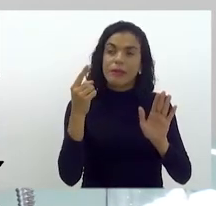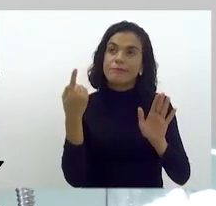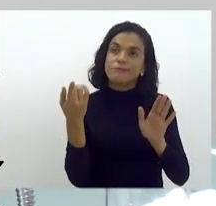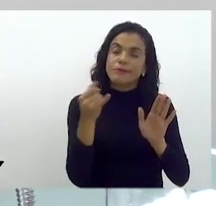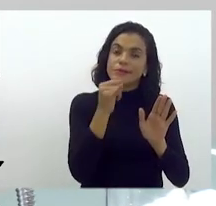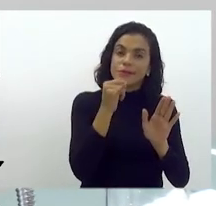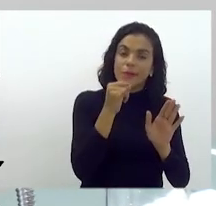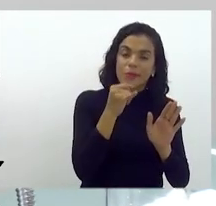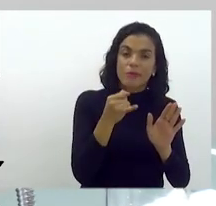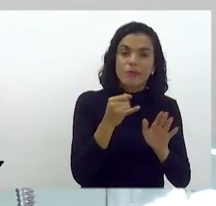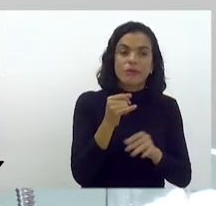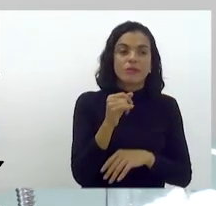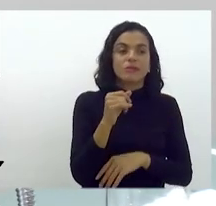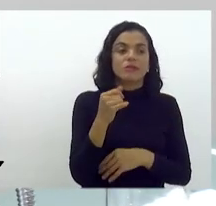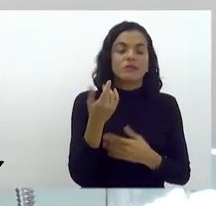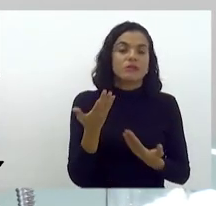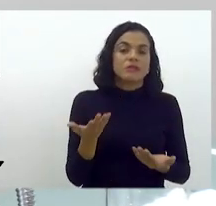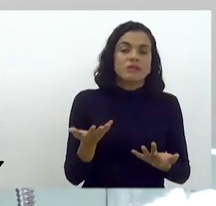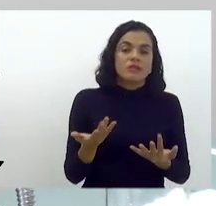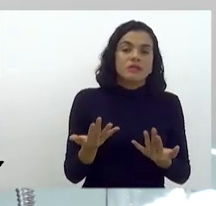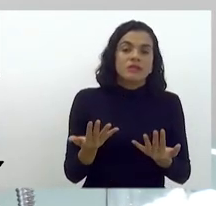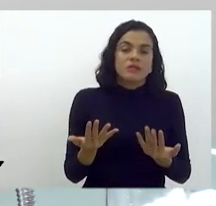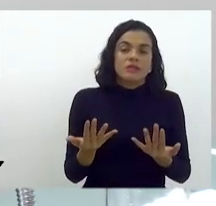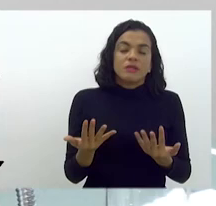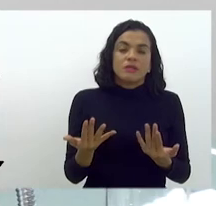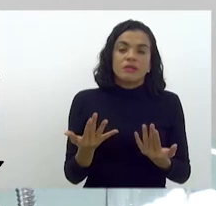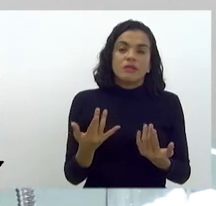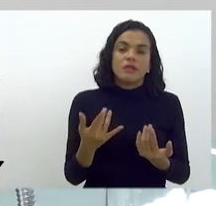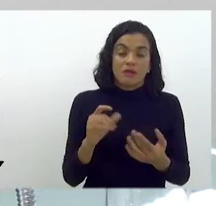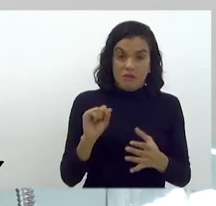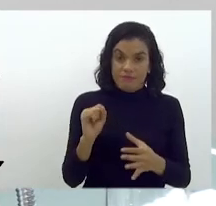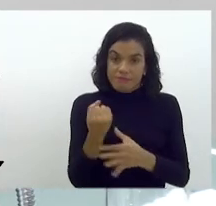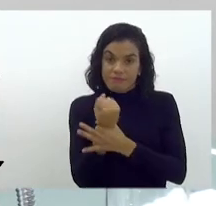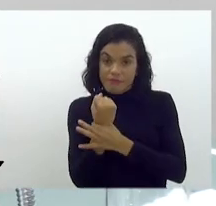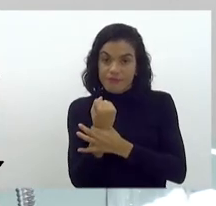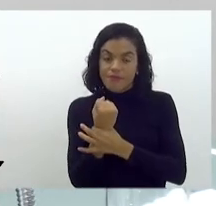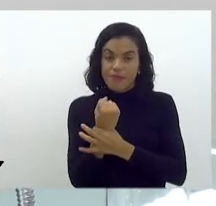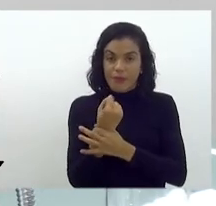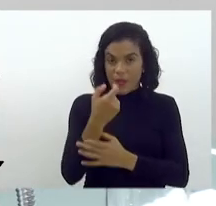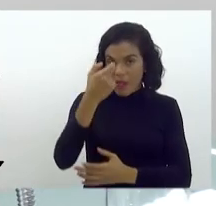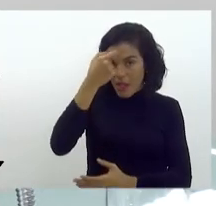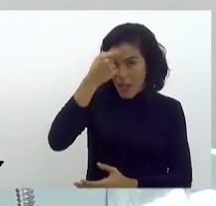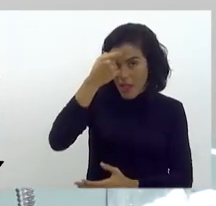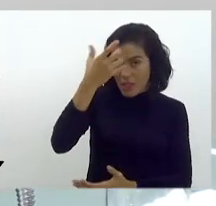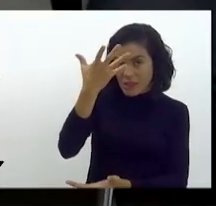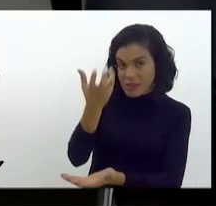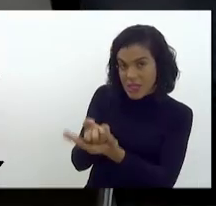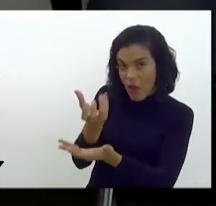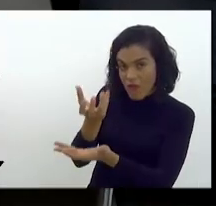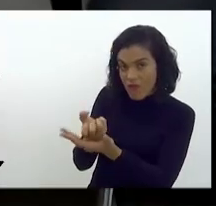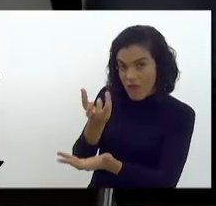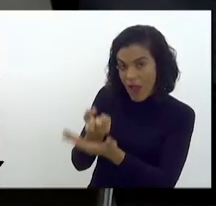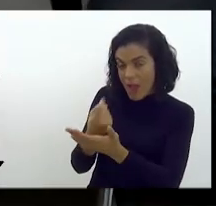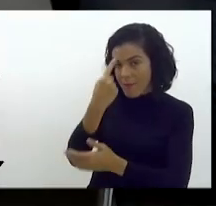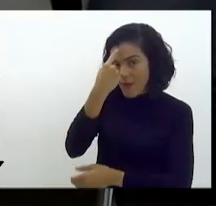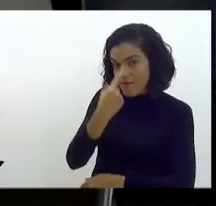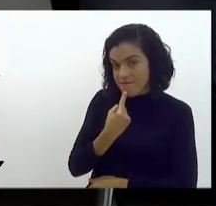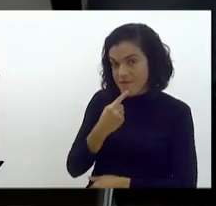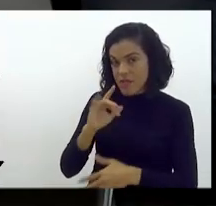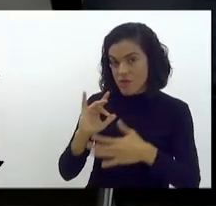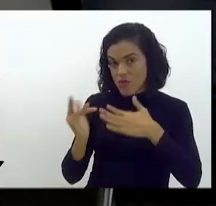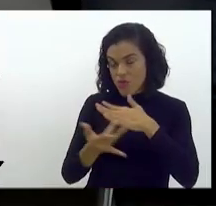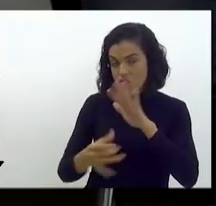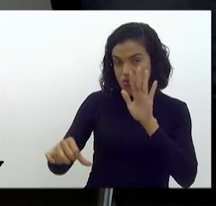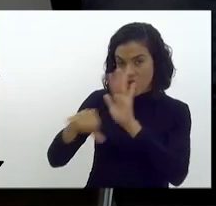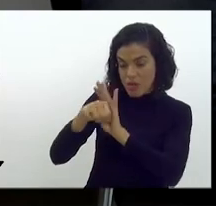de que se você vai garantir a memória daquele fato até a